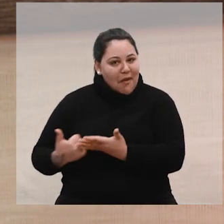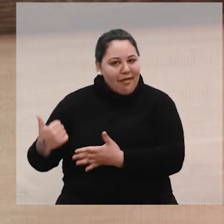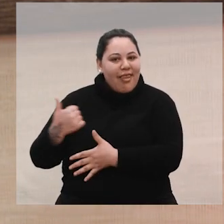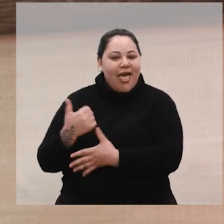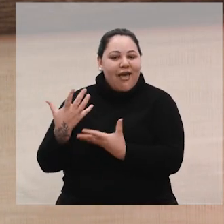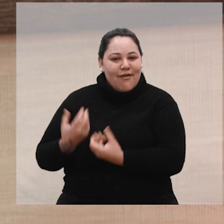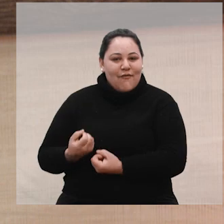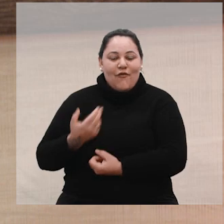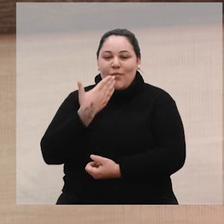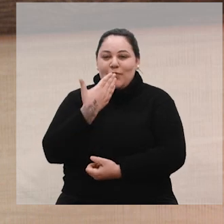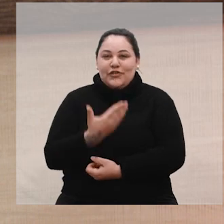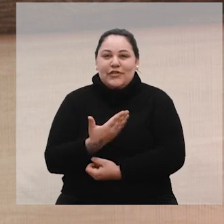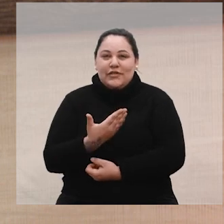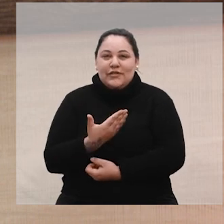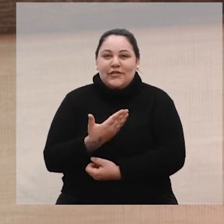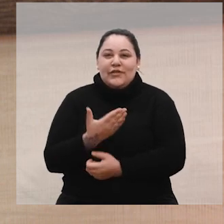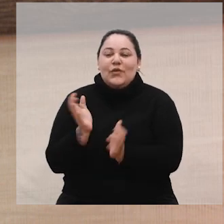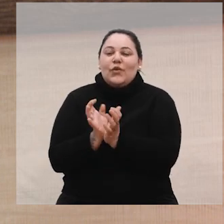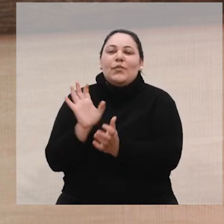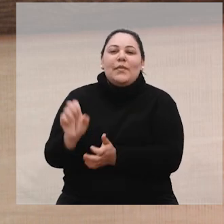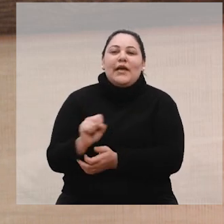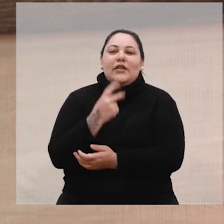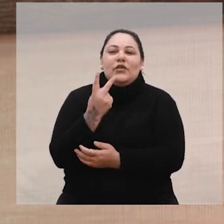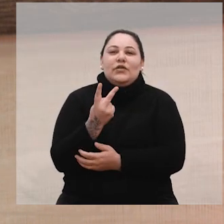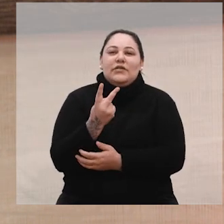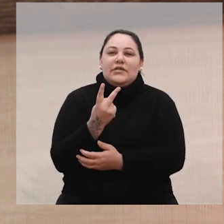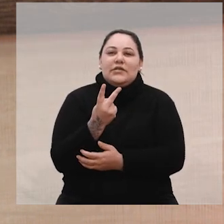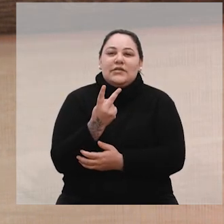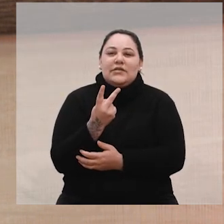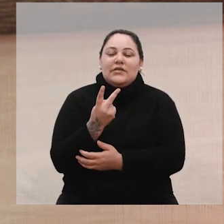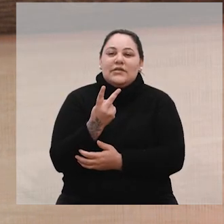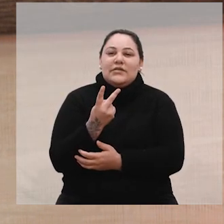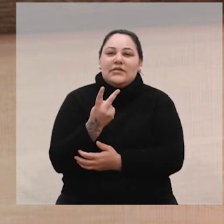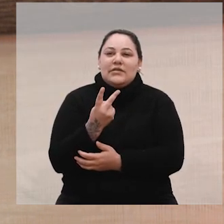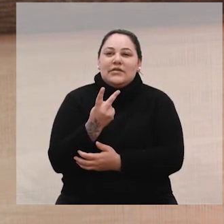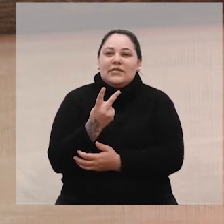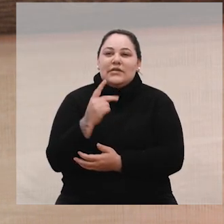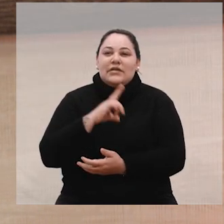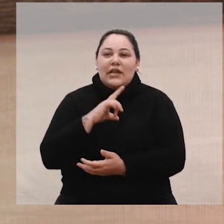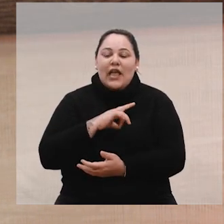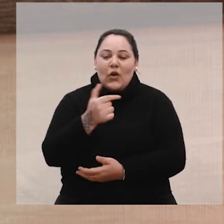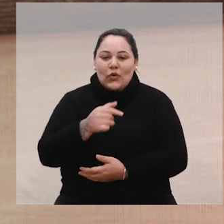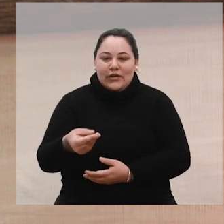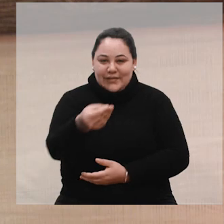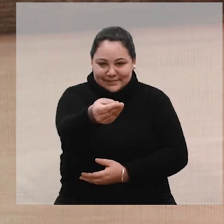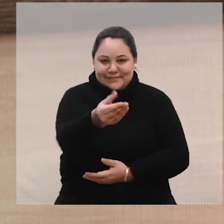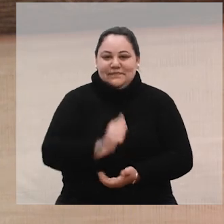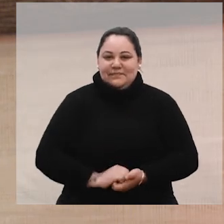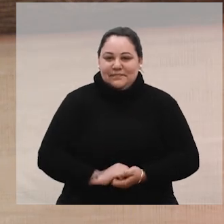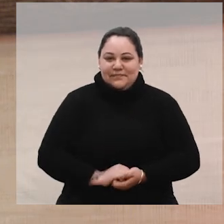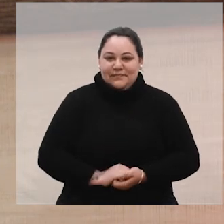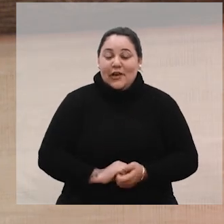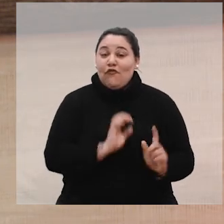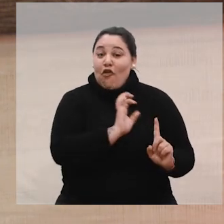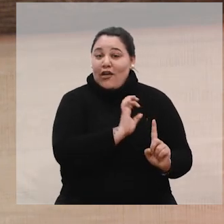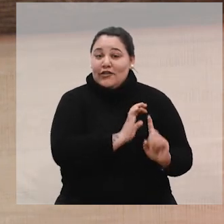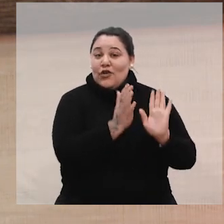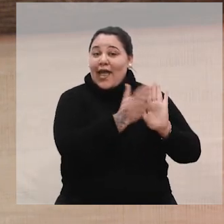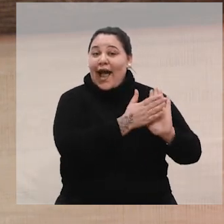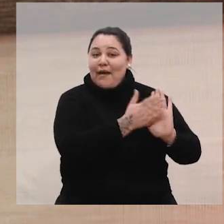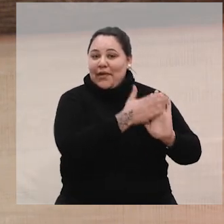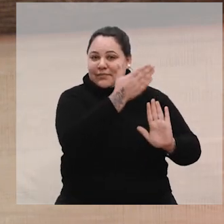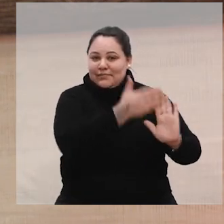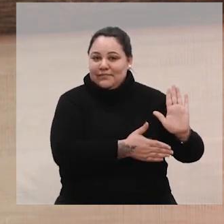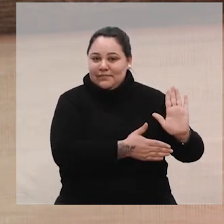equipe pegue 2 cartões postais. Tem mais um aqui, ó. Que é o que inspirou a capa. Ah,